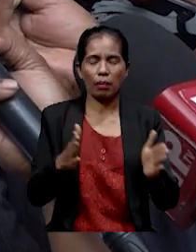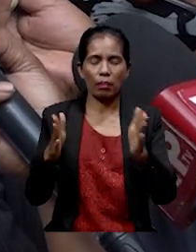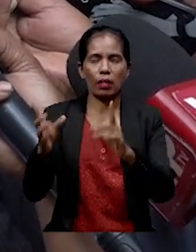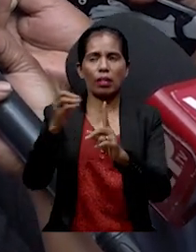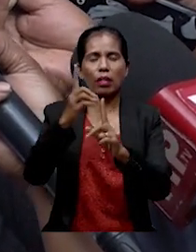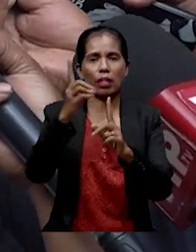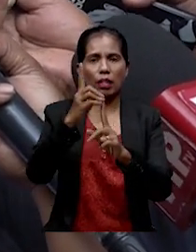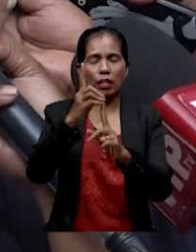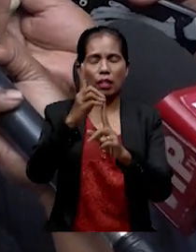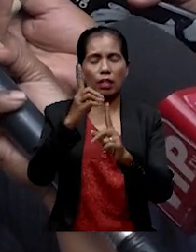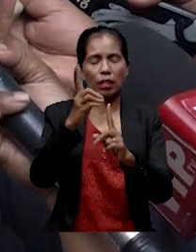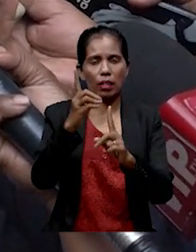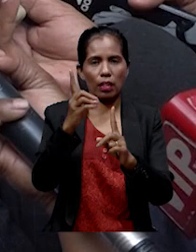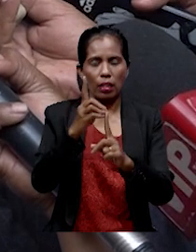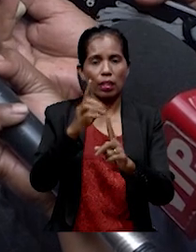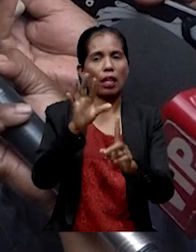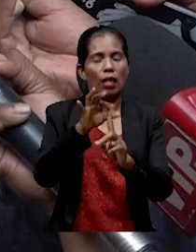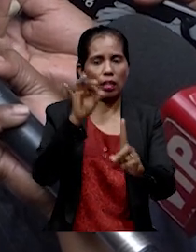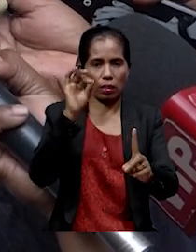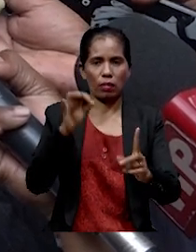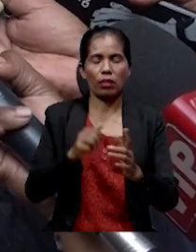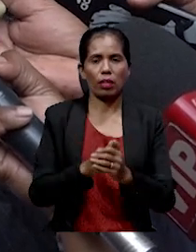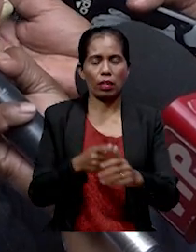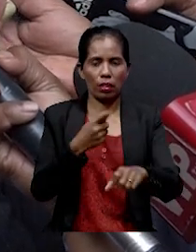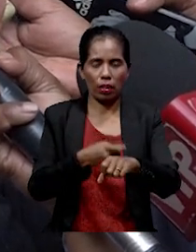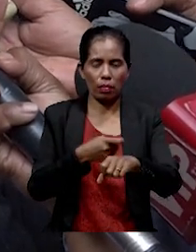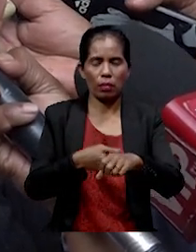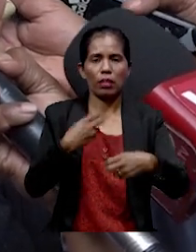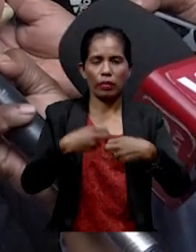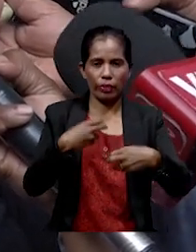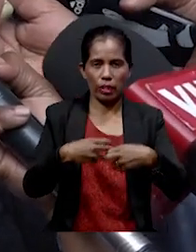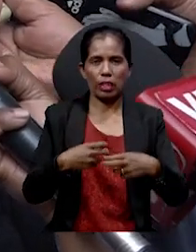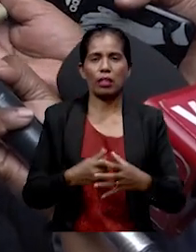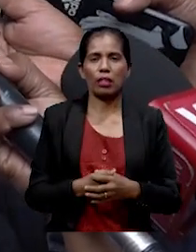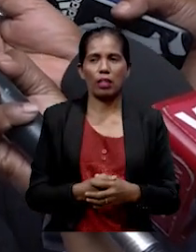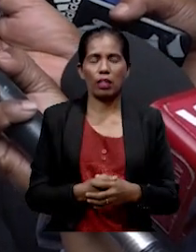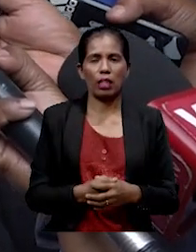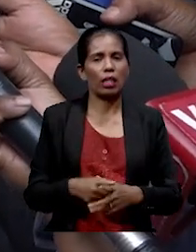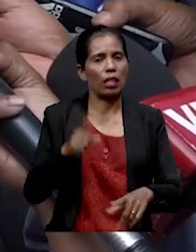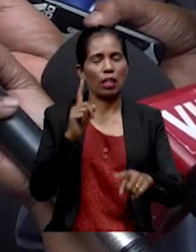eleição. Portanto, situação difícil, nós, ali que